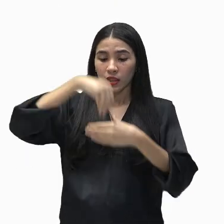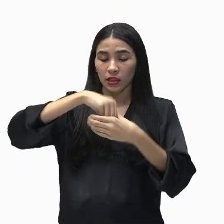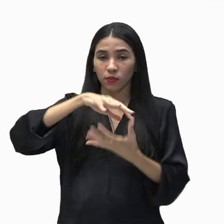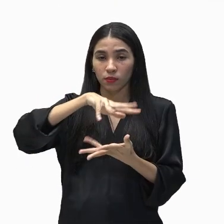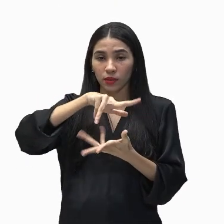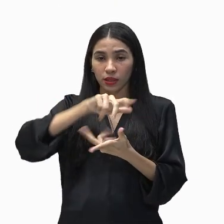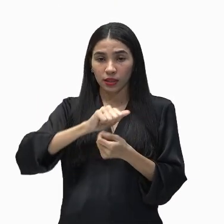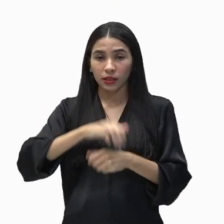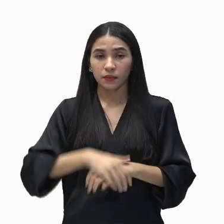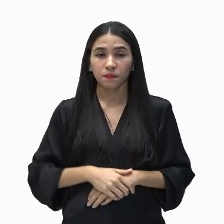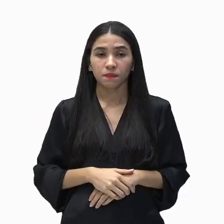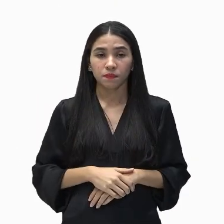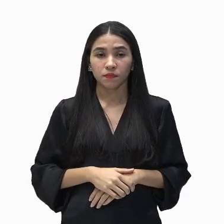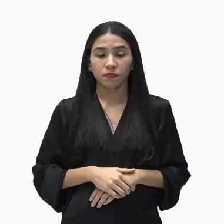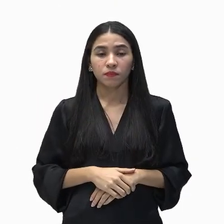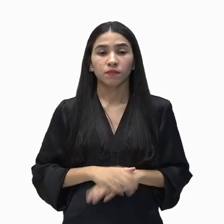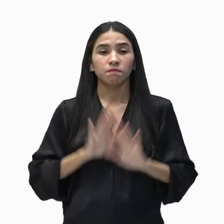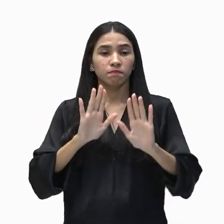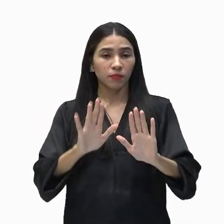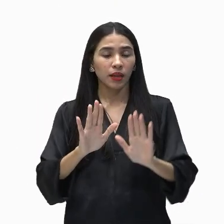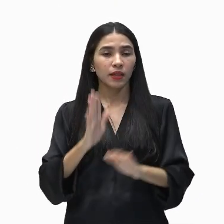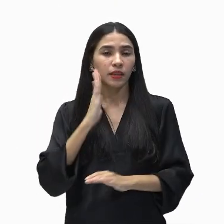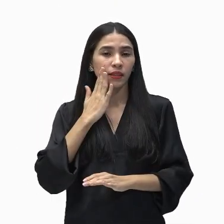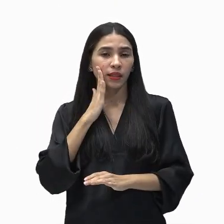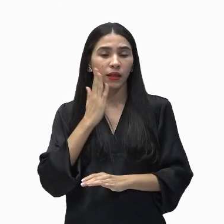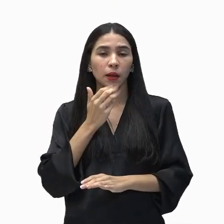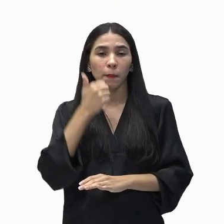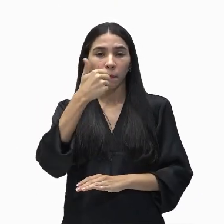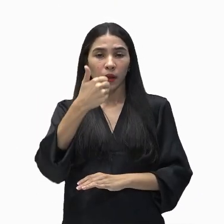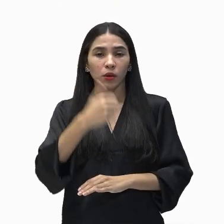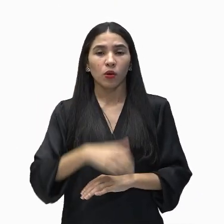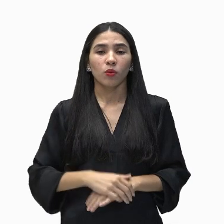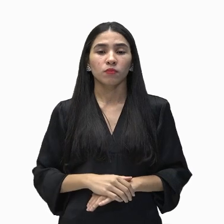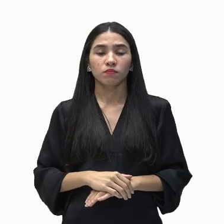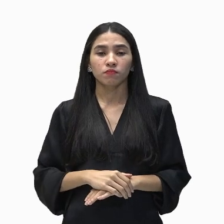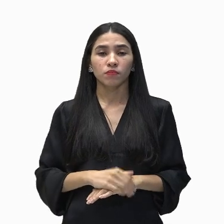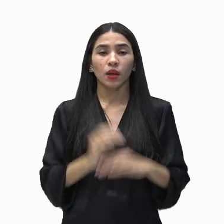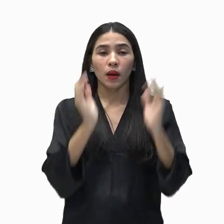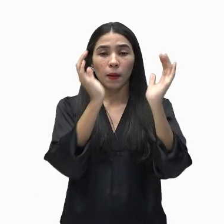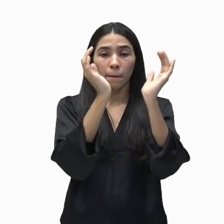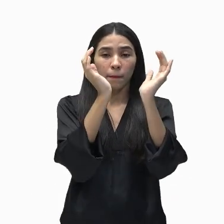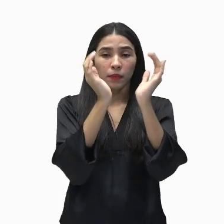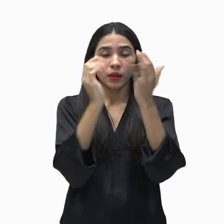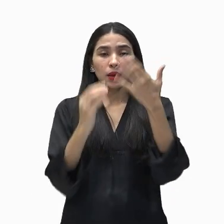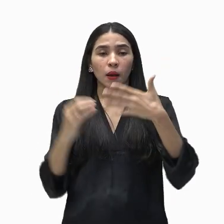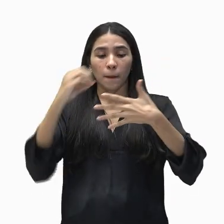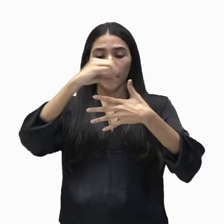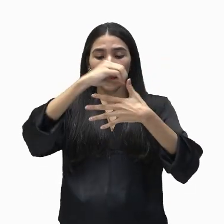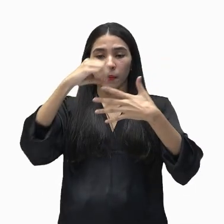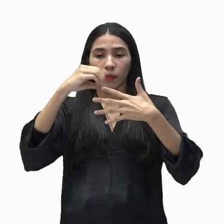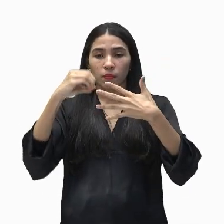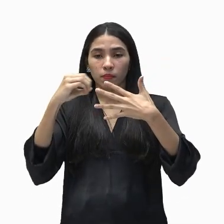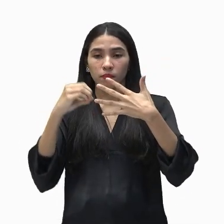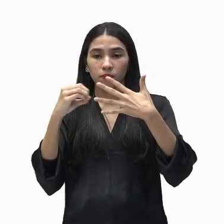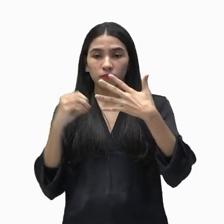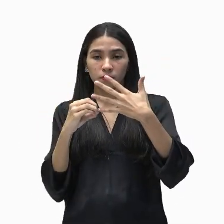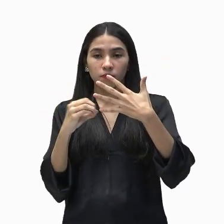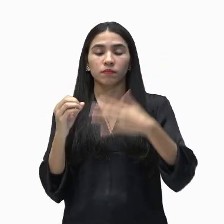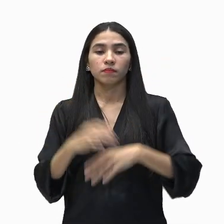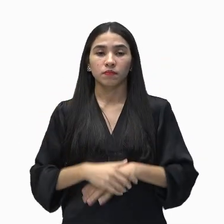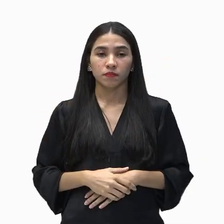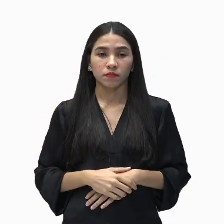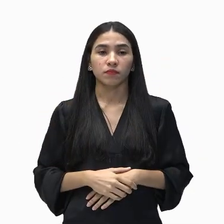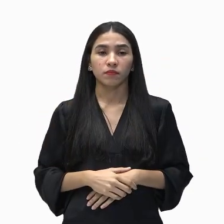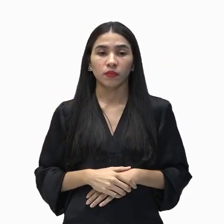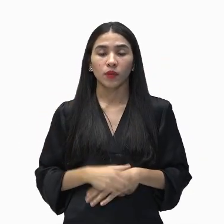um pouquinho mais o conteúdo sobre esses reinos, esses indivíduos, aprendendo um pouquinho sobre